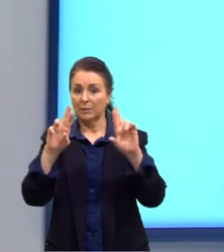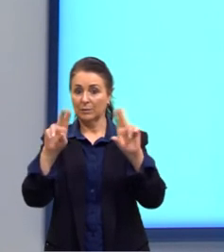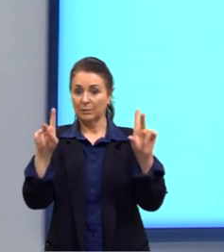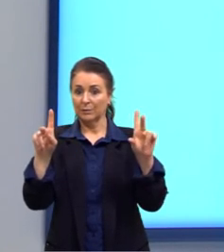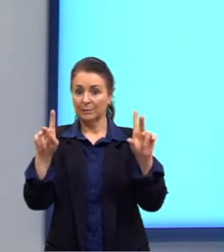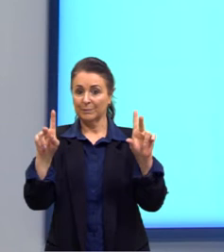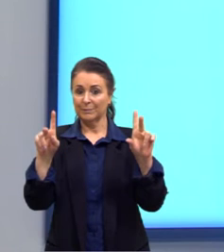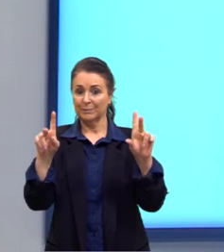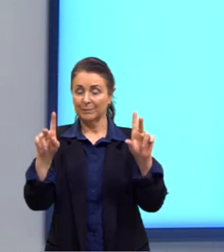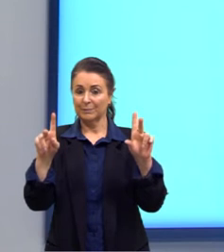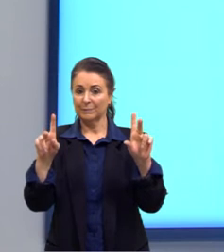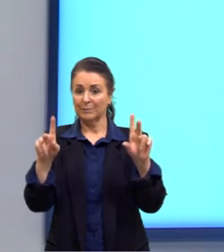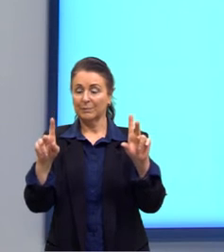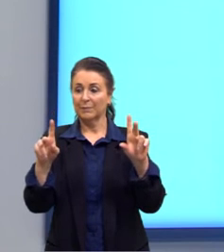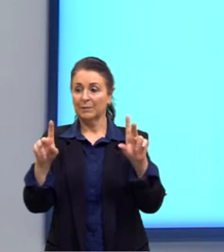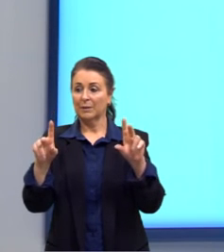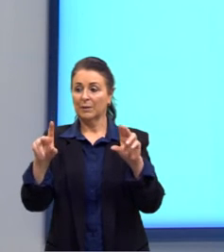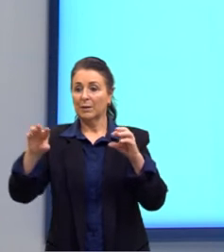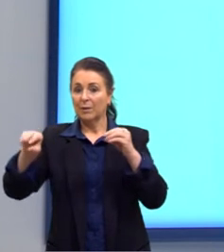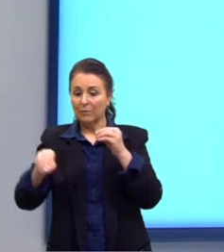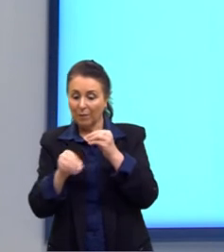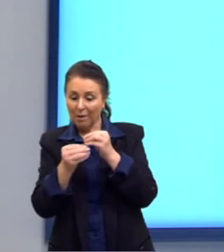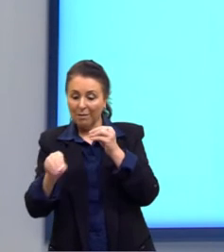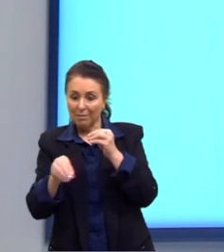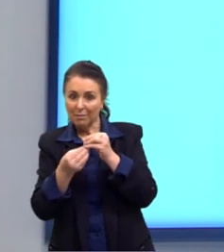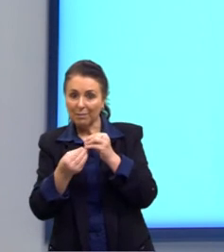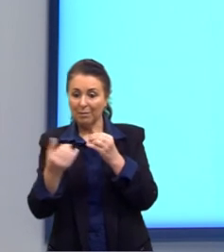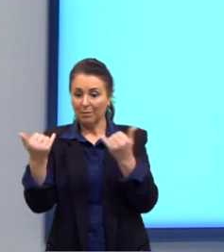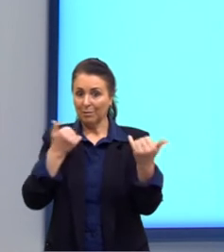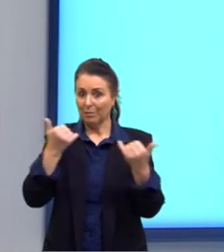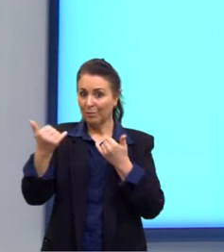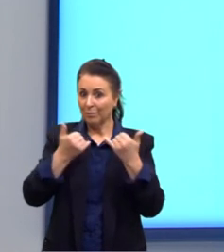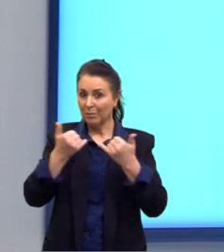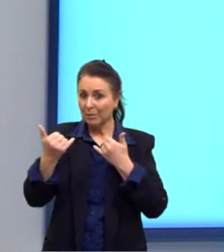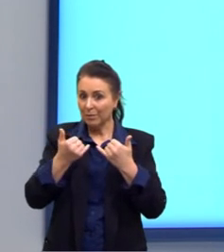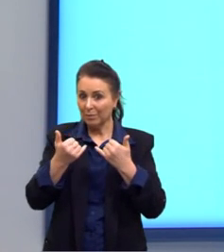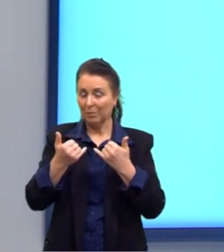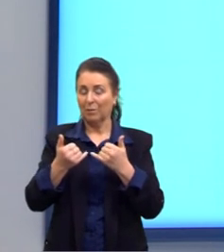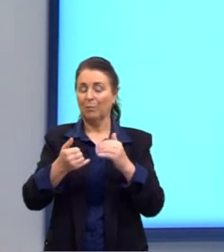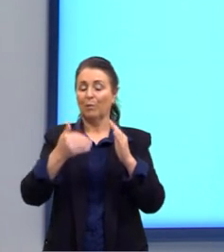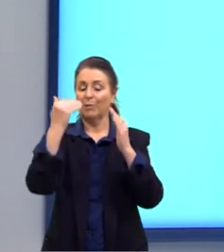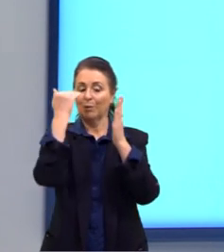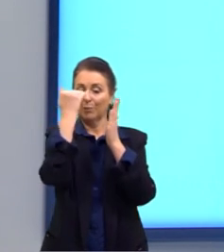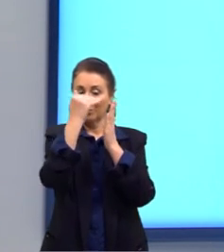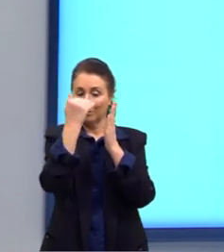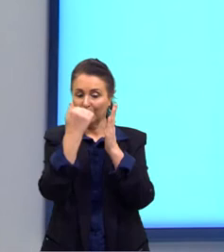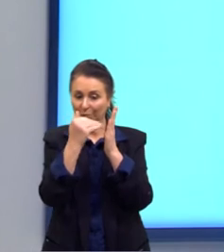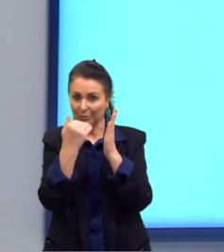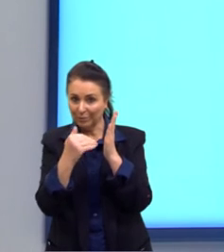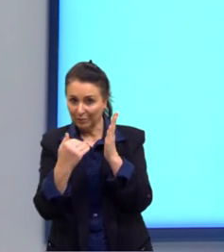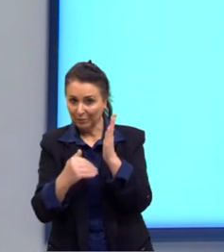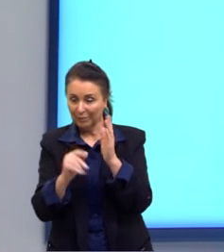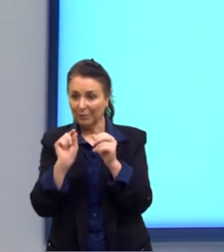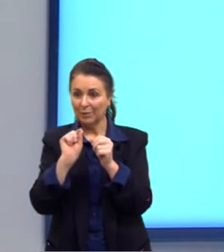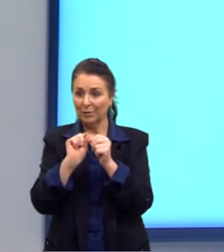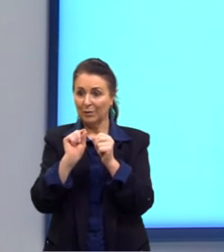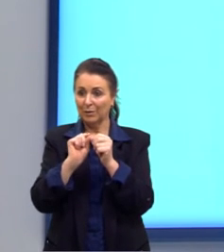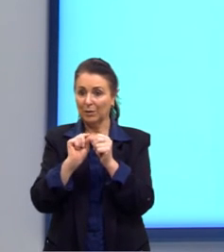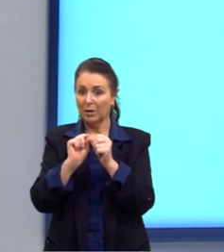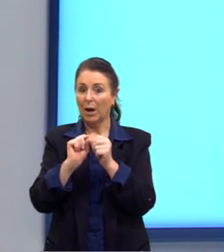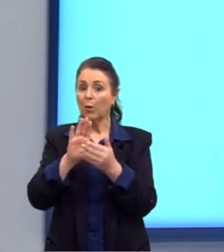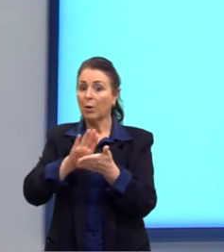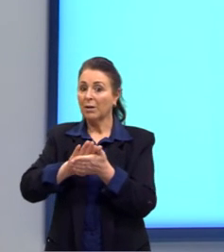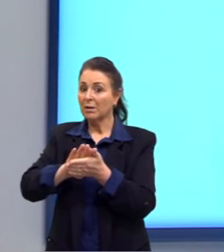e vamos e acrescentando as informações Estamos fazendo partes por partes vamos